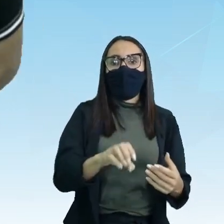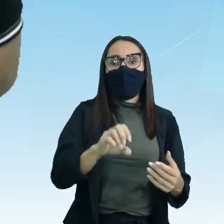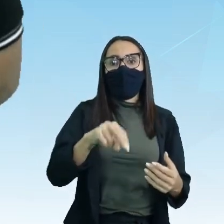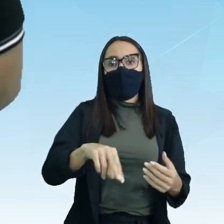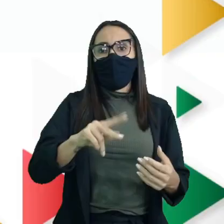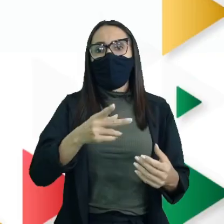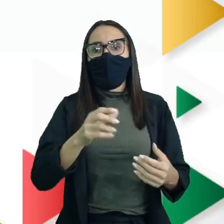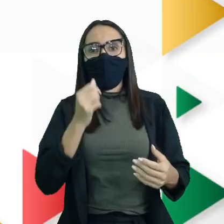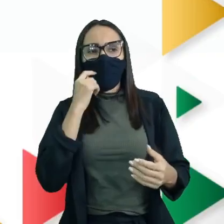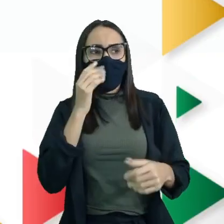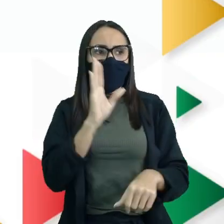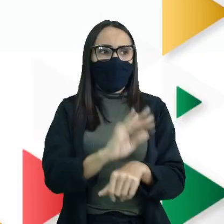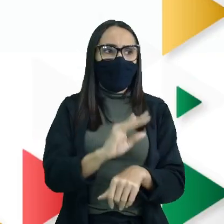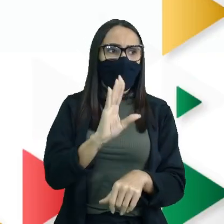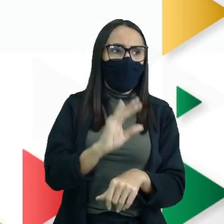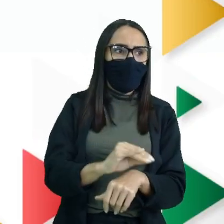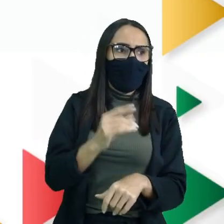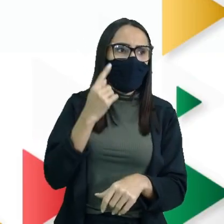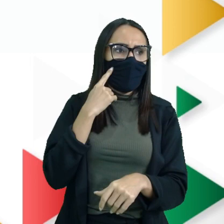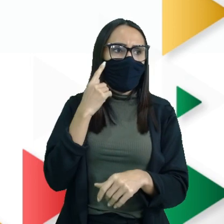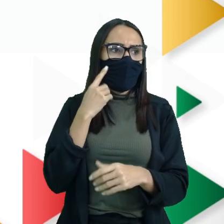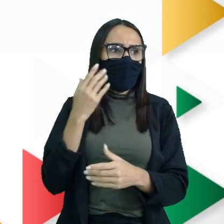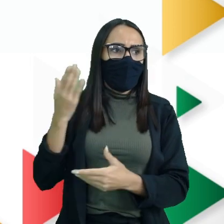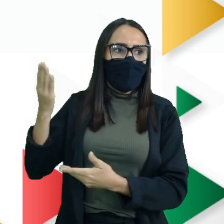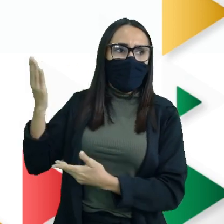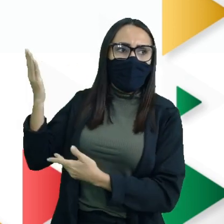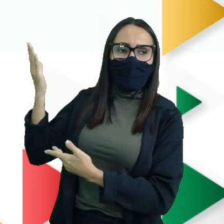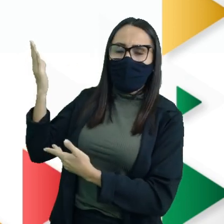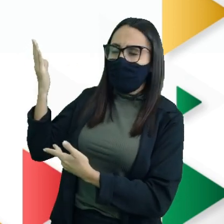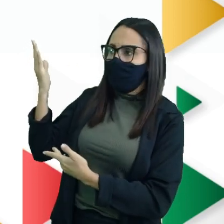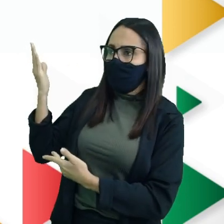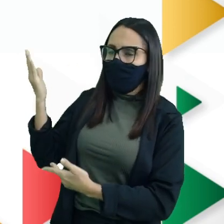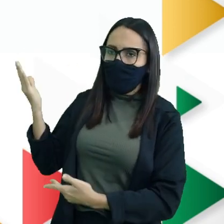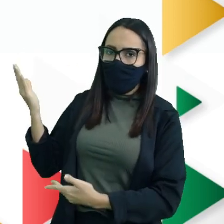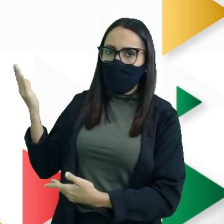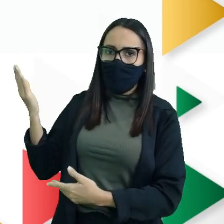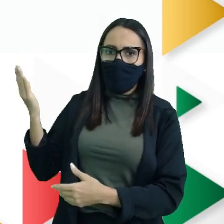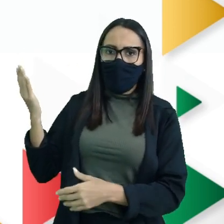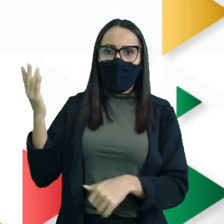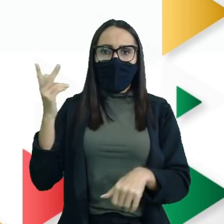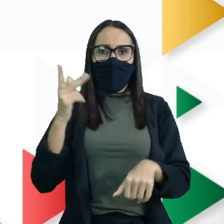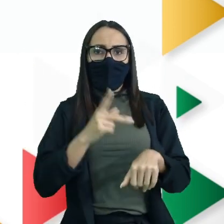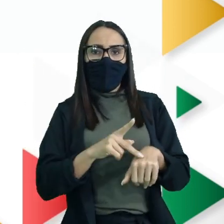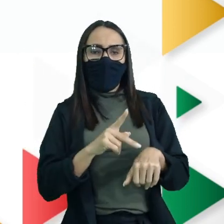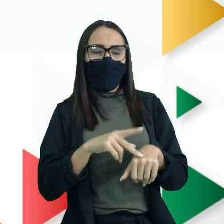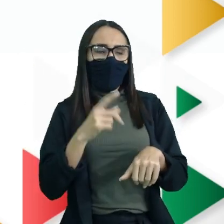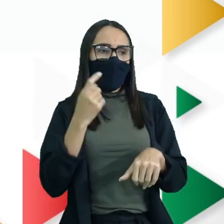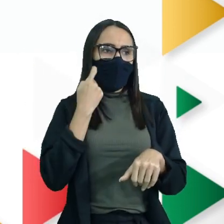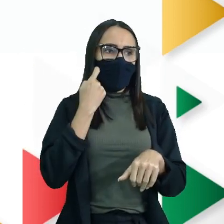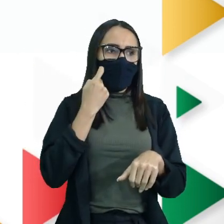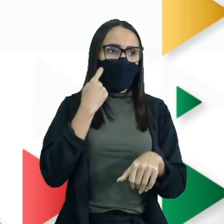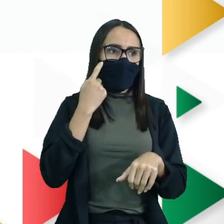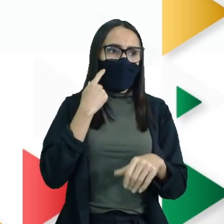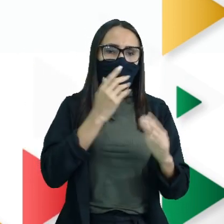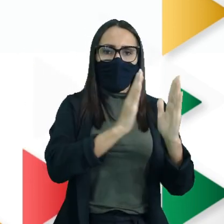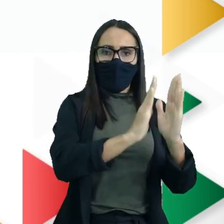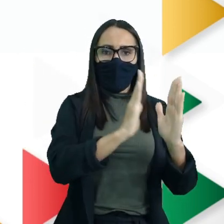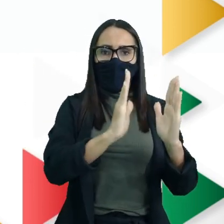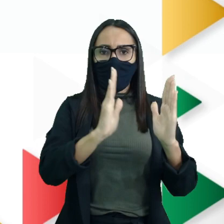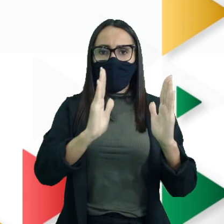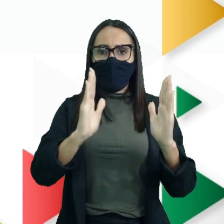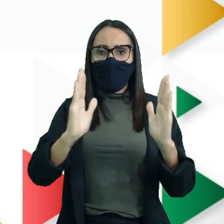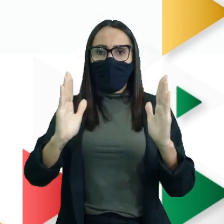na foto a parte onde fica que eles chamam de pedras de peixe, né? Que são boxes que